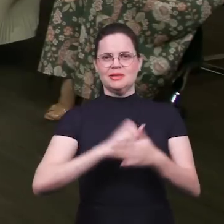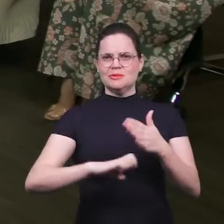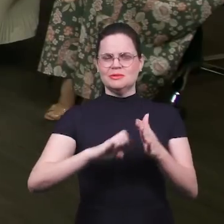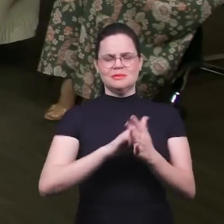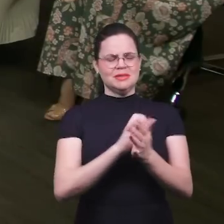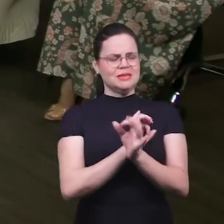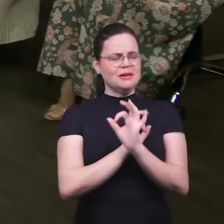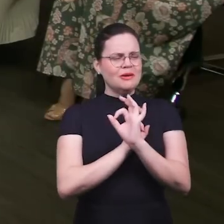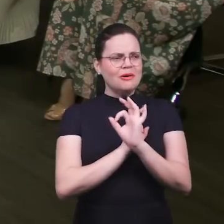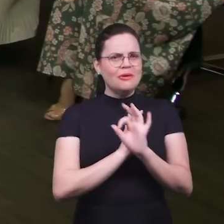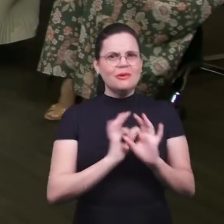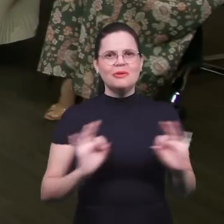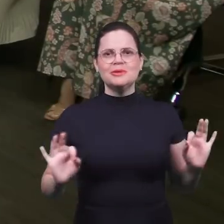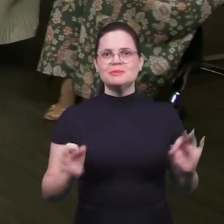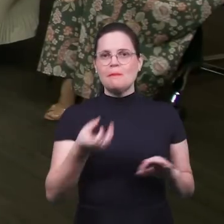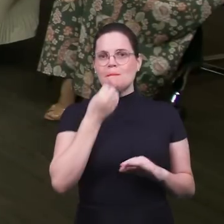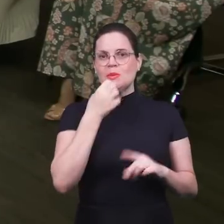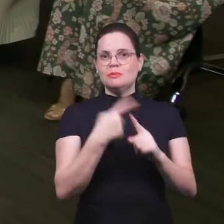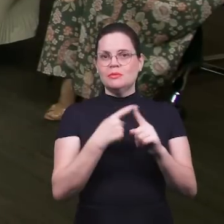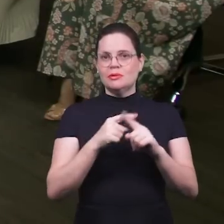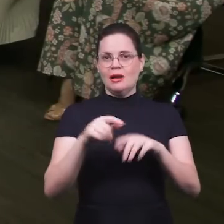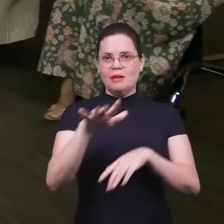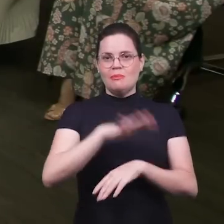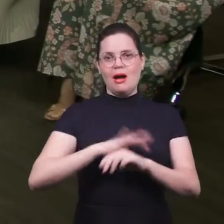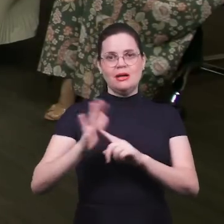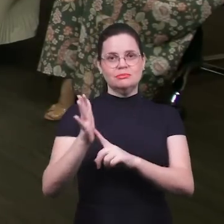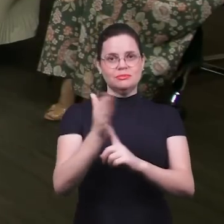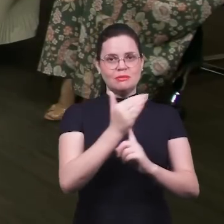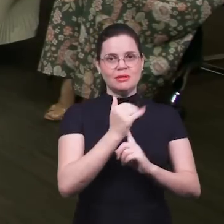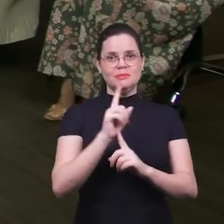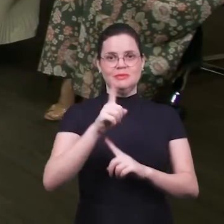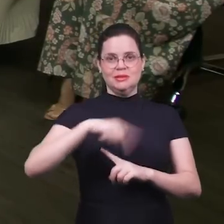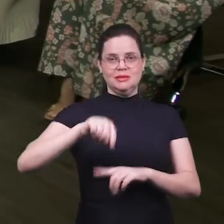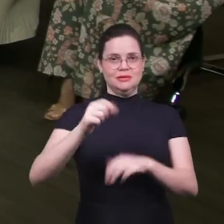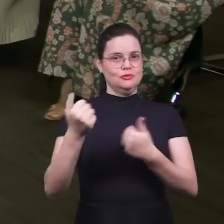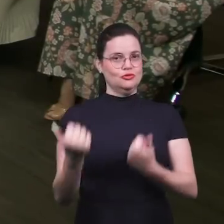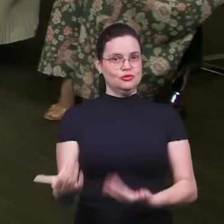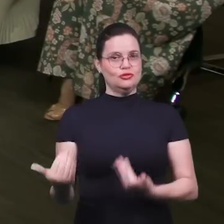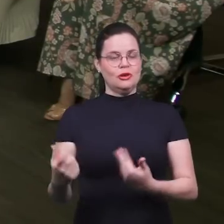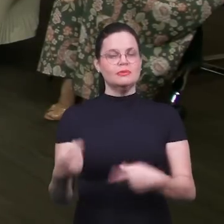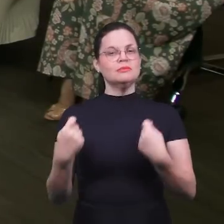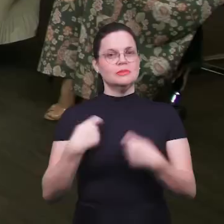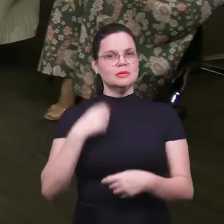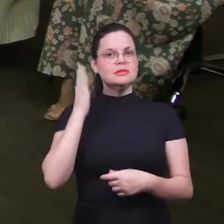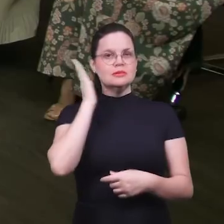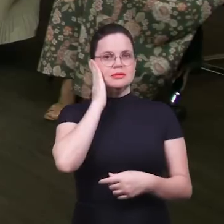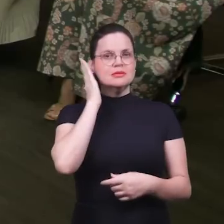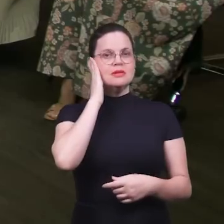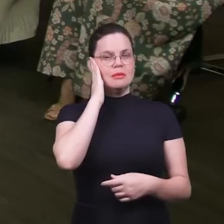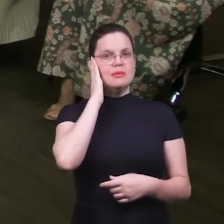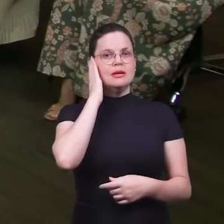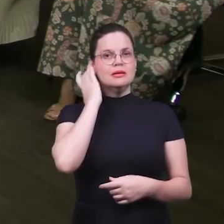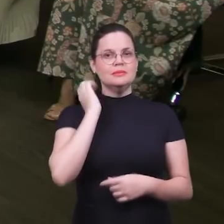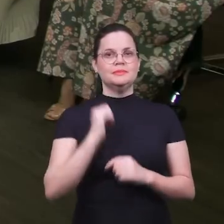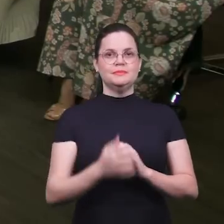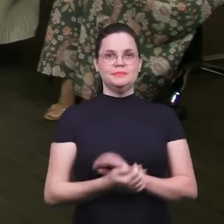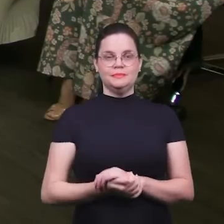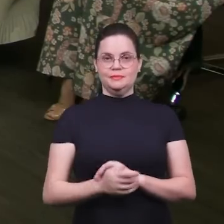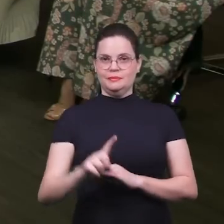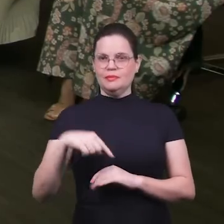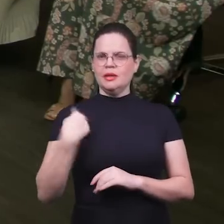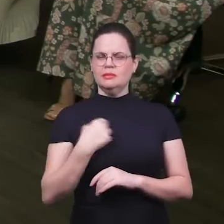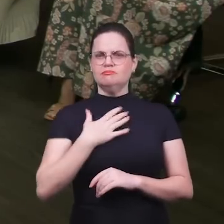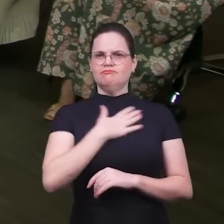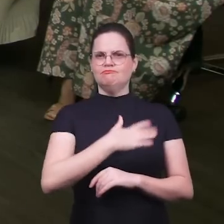sua empresa, e na área de inovação, isso é uma coisa que os nossos jovens precisam saber. E nós